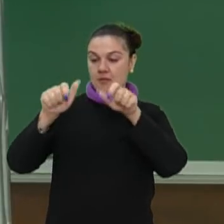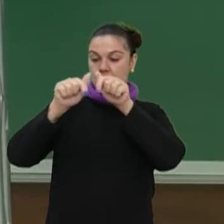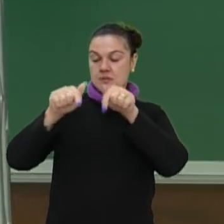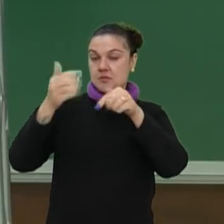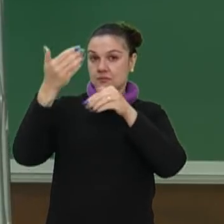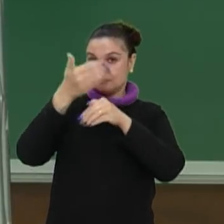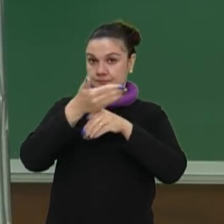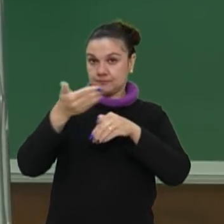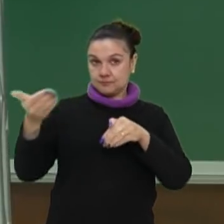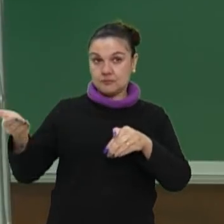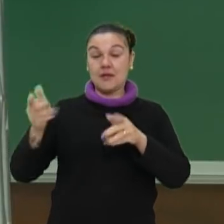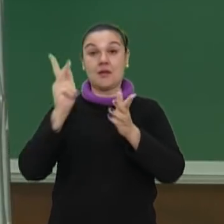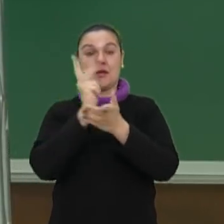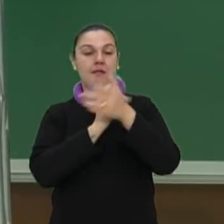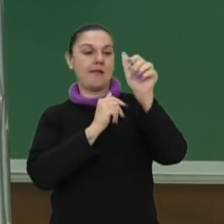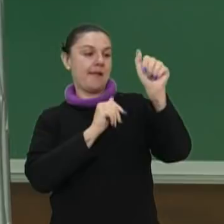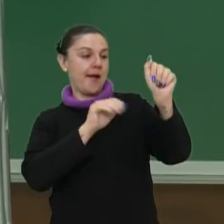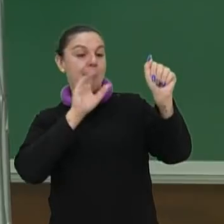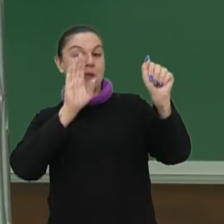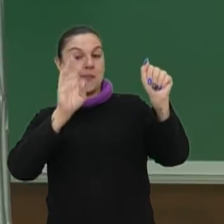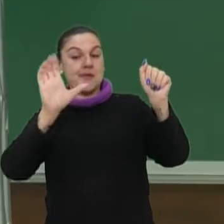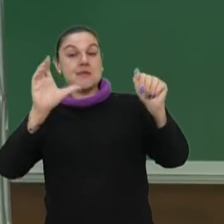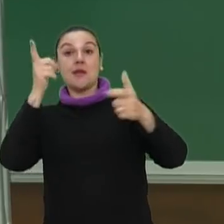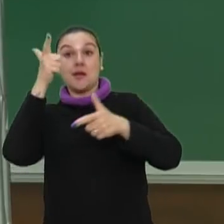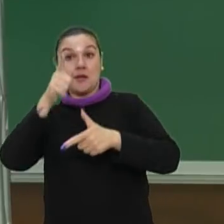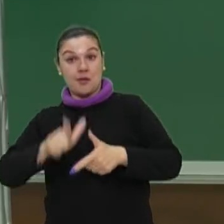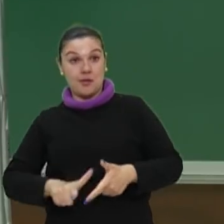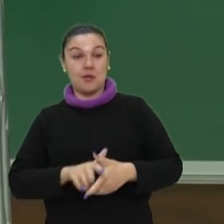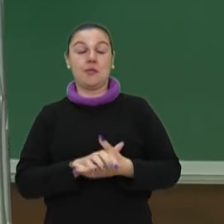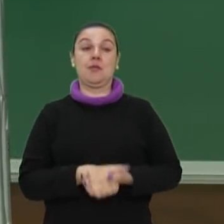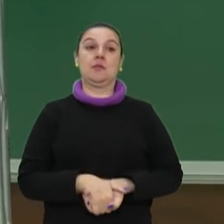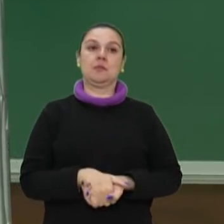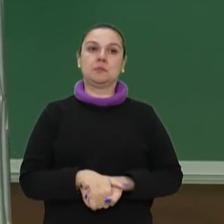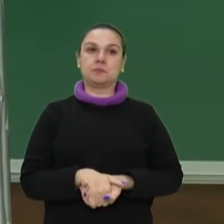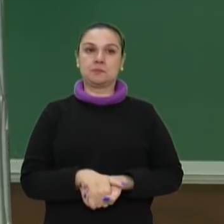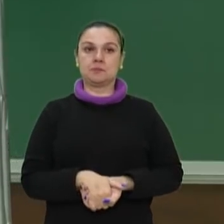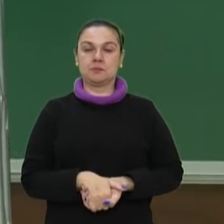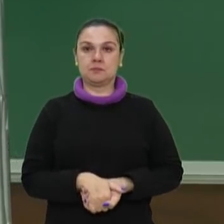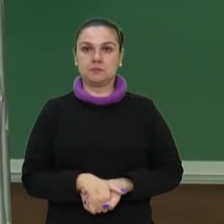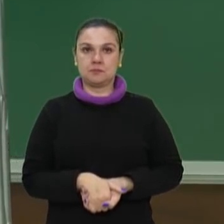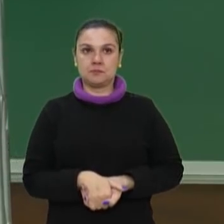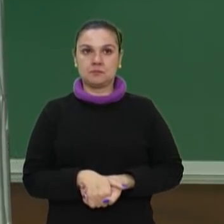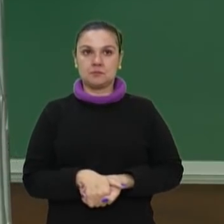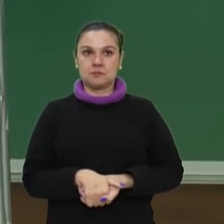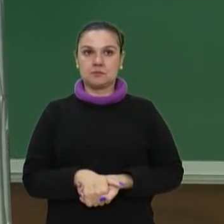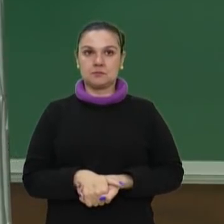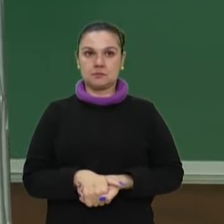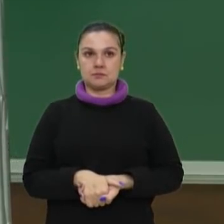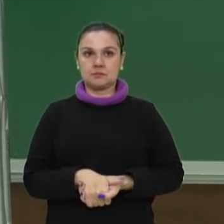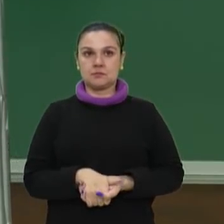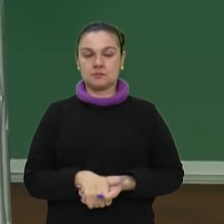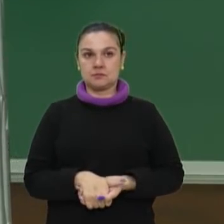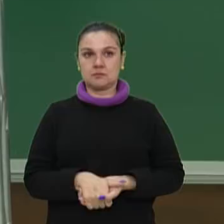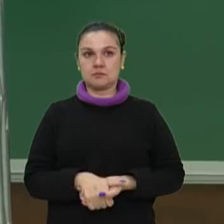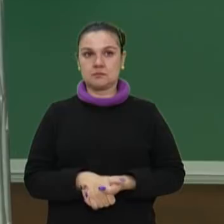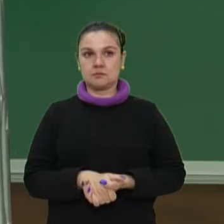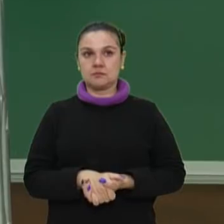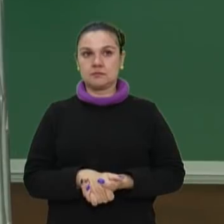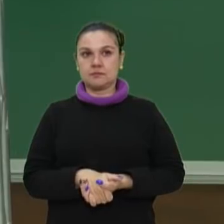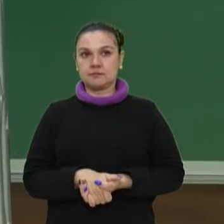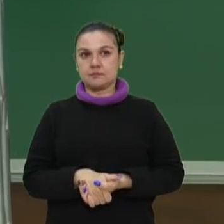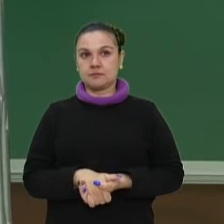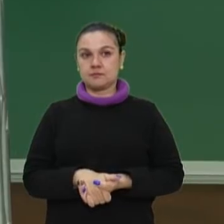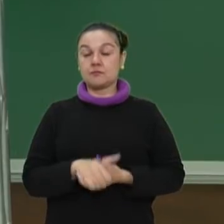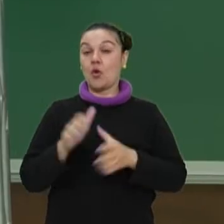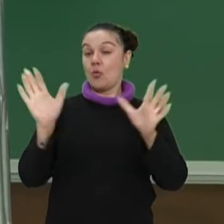aí, destaca os coeficientes a, b e c, né? Tá lá, a vale 1, b vale 10 e o c é menos 6. Lembrando